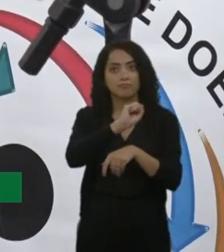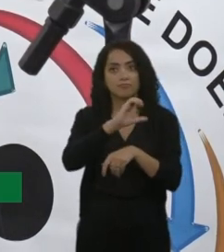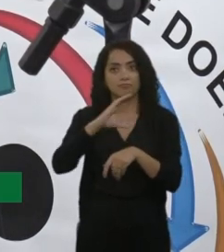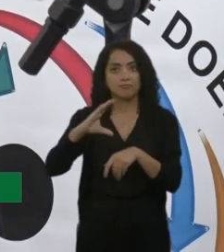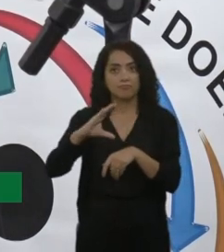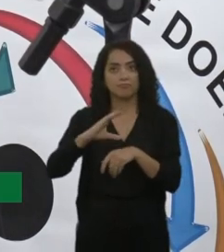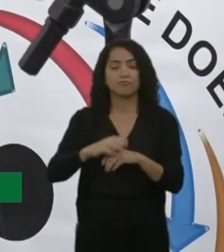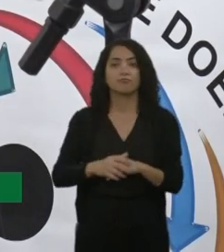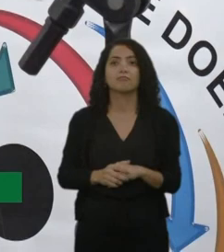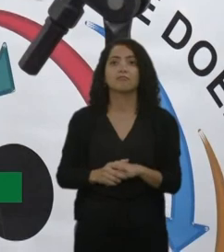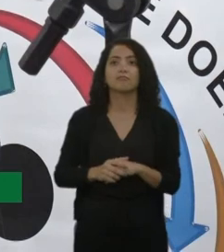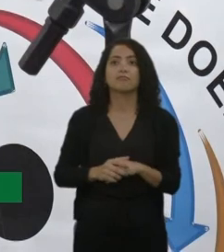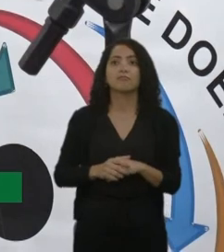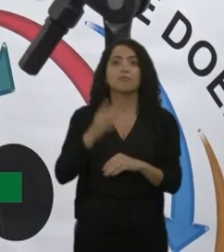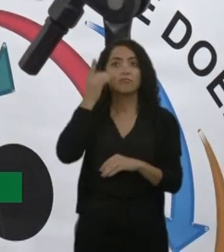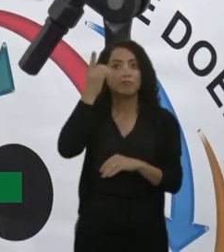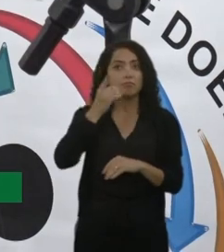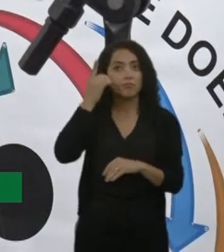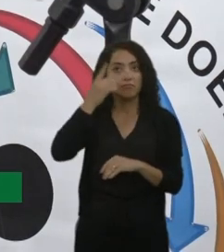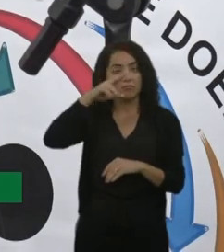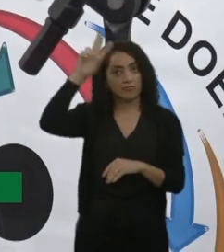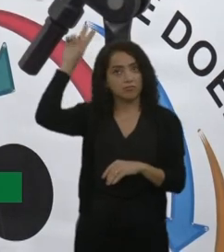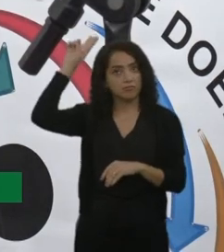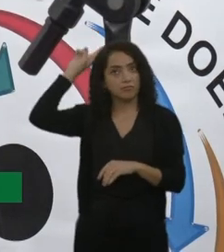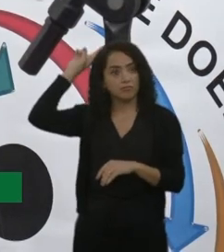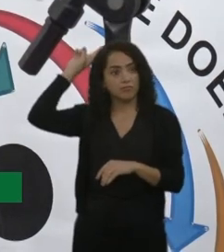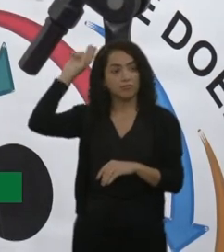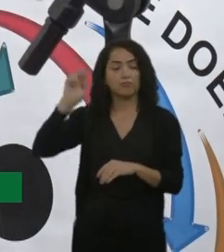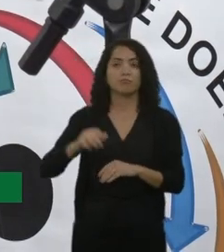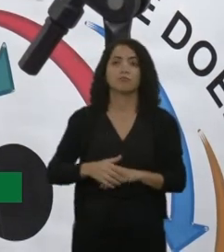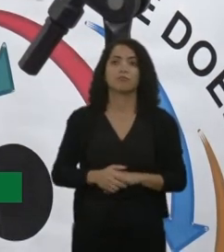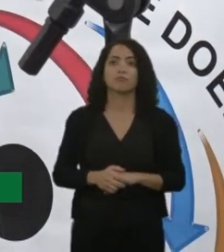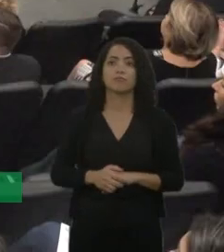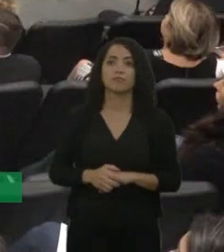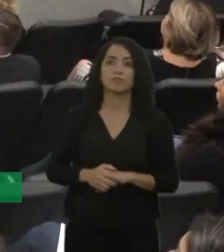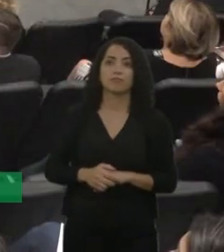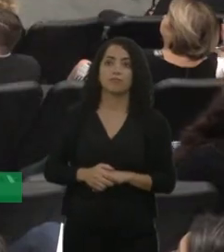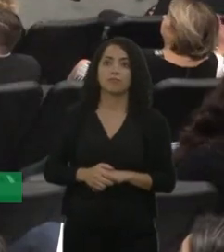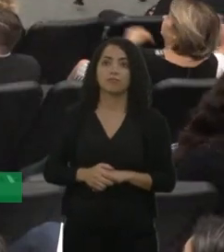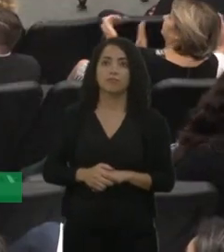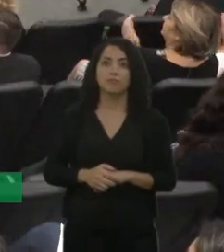Catarina, deputado estadual Dr. Vicente Caropreso.